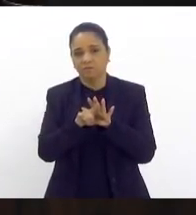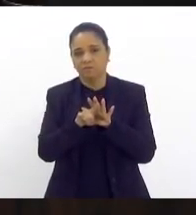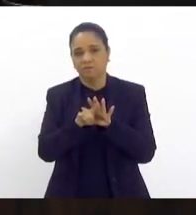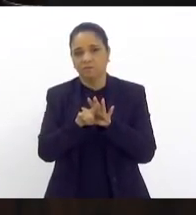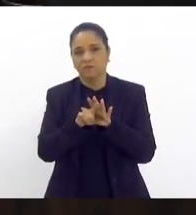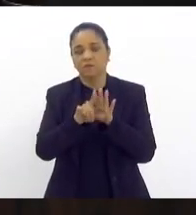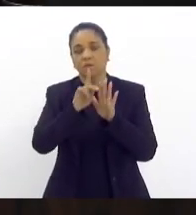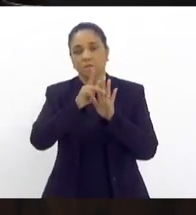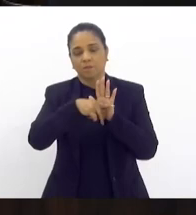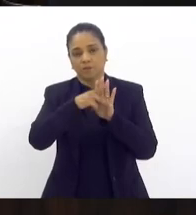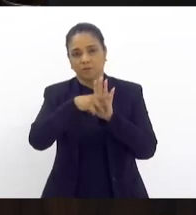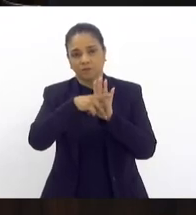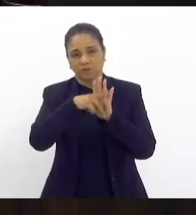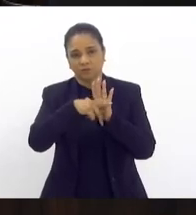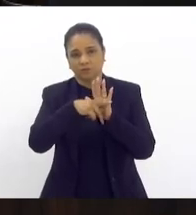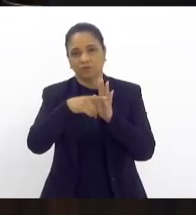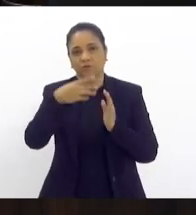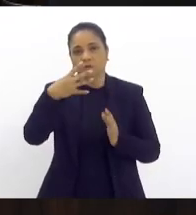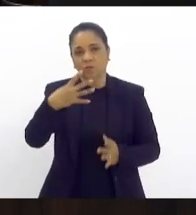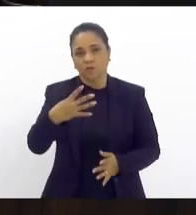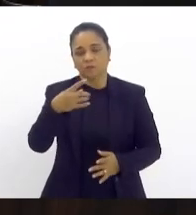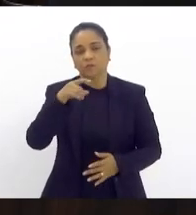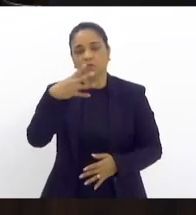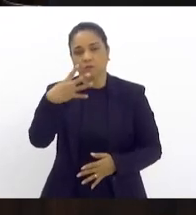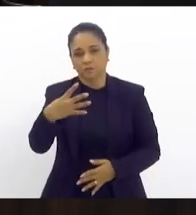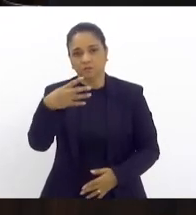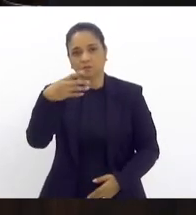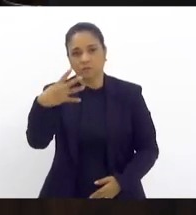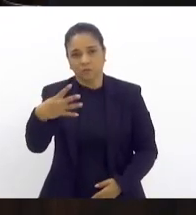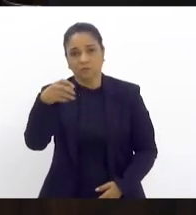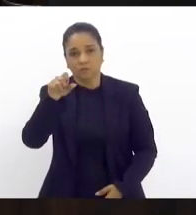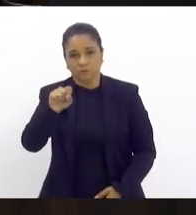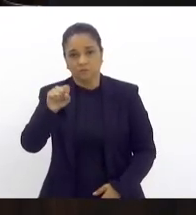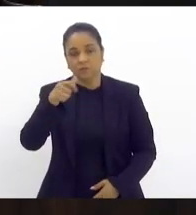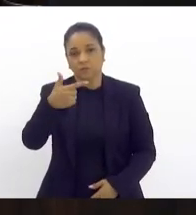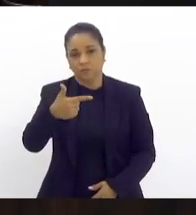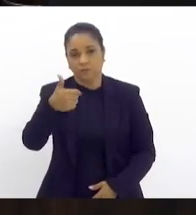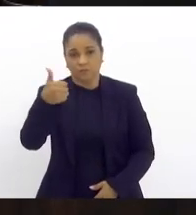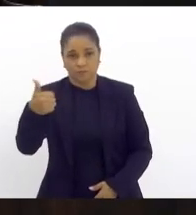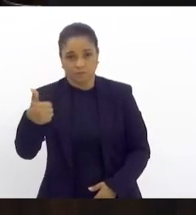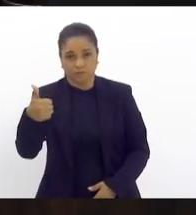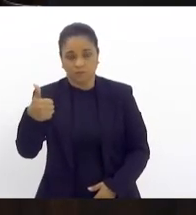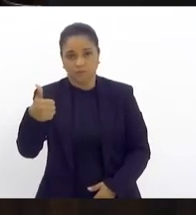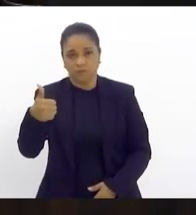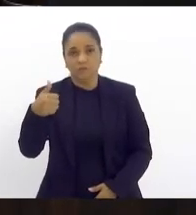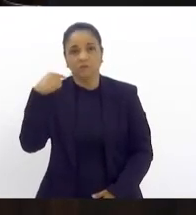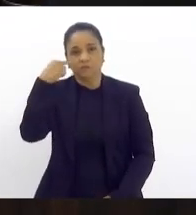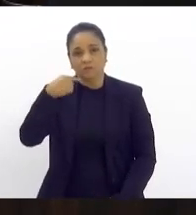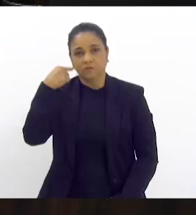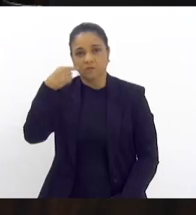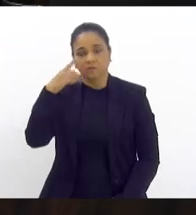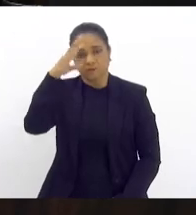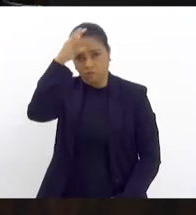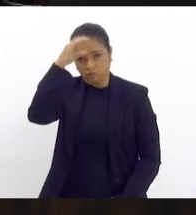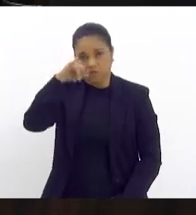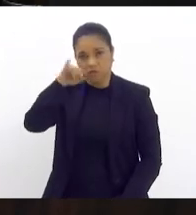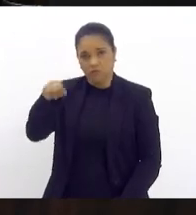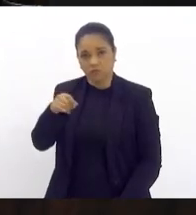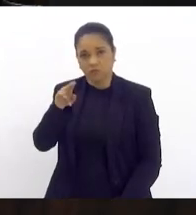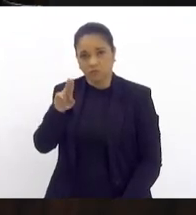projetos de lei número 4448 do ano de 2021 deputada Tia Jô